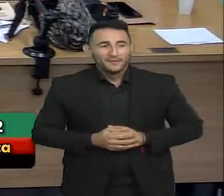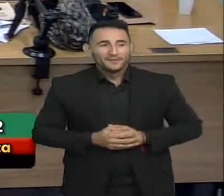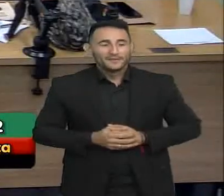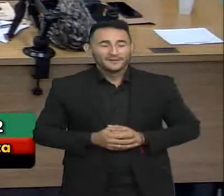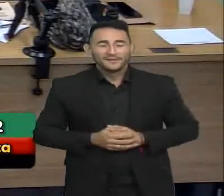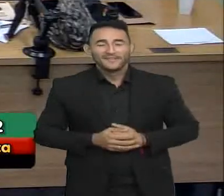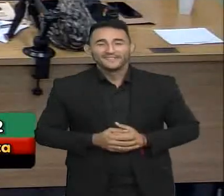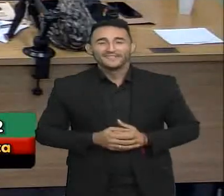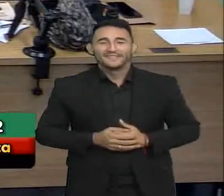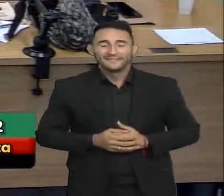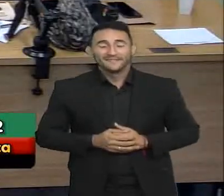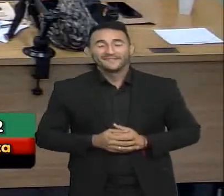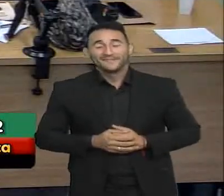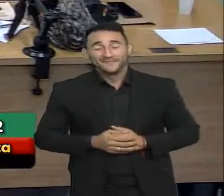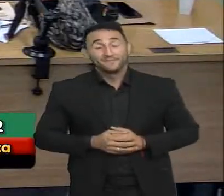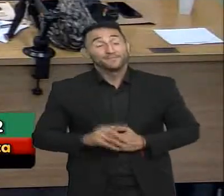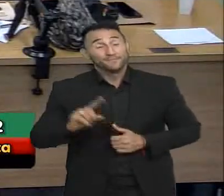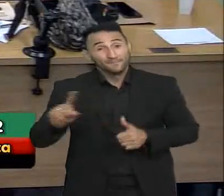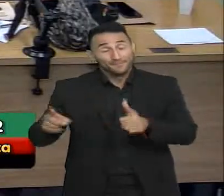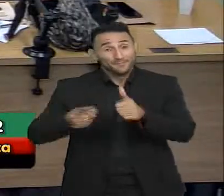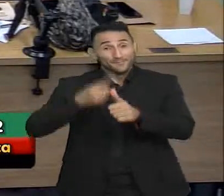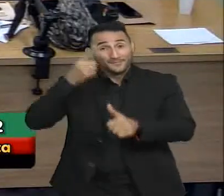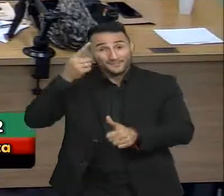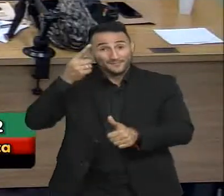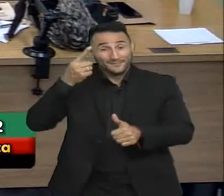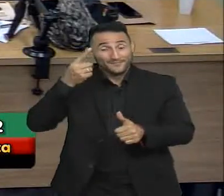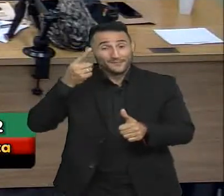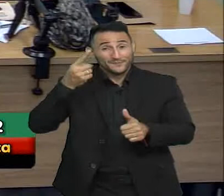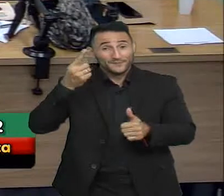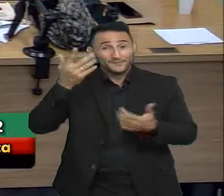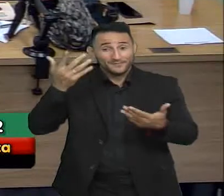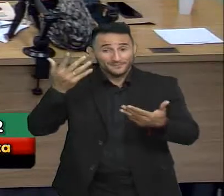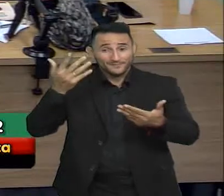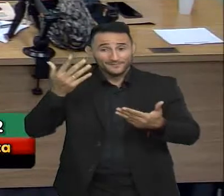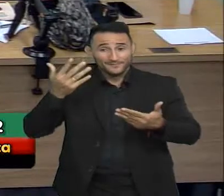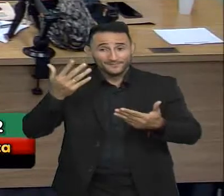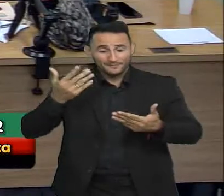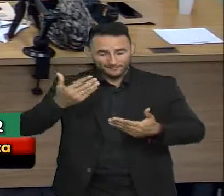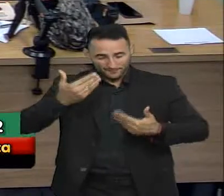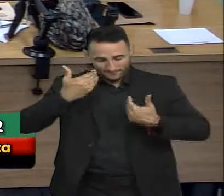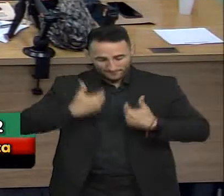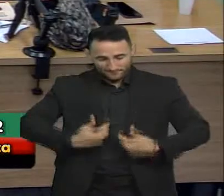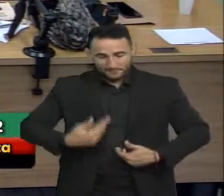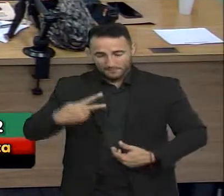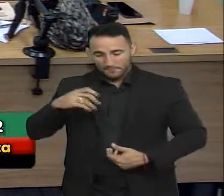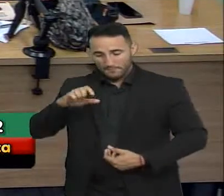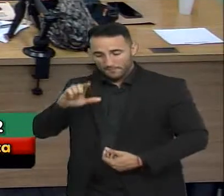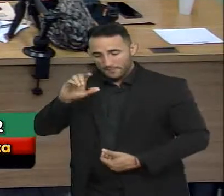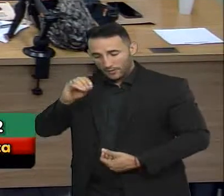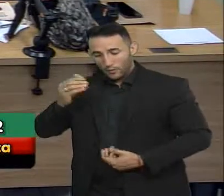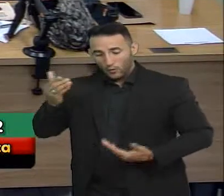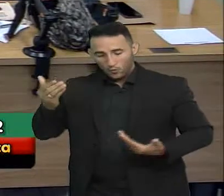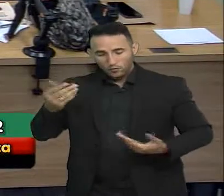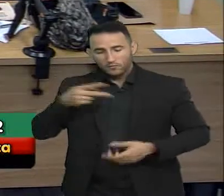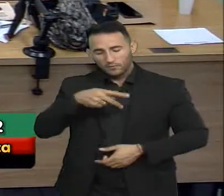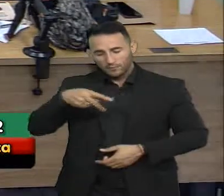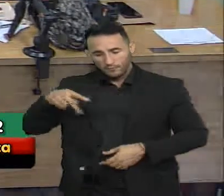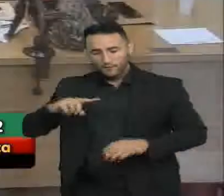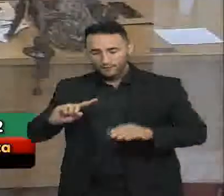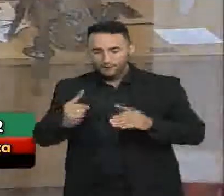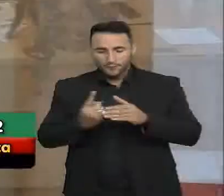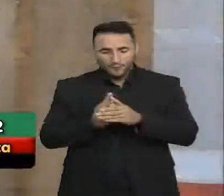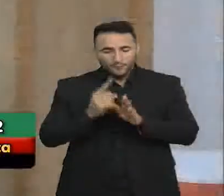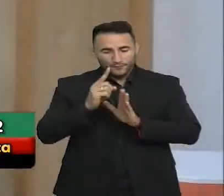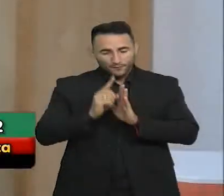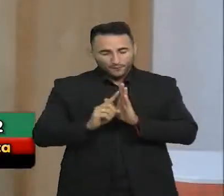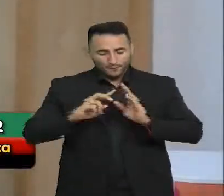Bom, primeiramente, quero me apresentar. Eu sou Paulo Cesário, hoje eu estou presidente da Comissão de Direitos